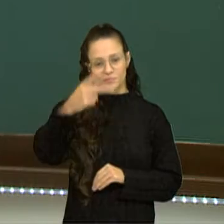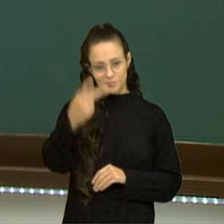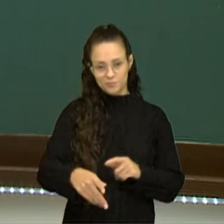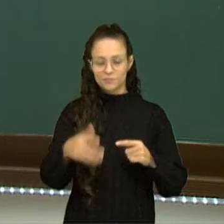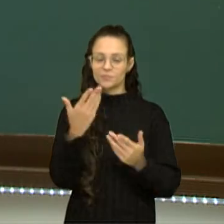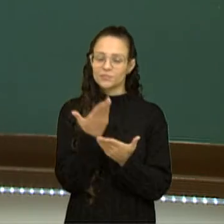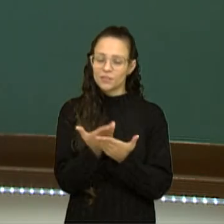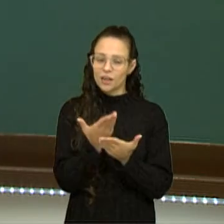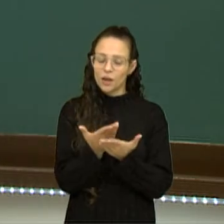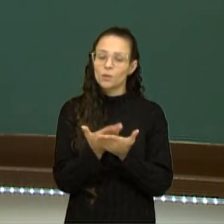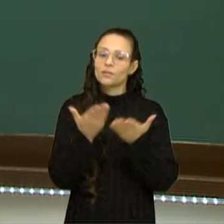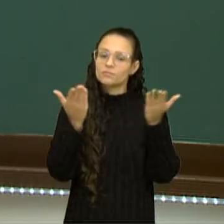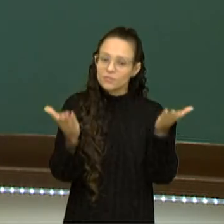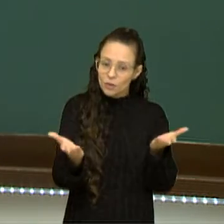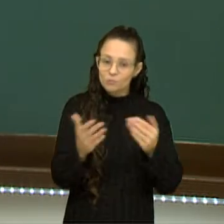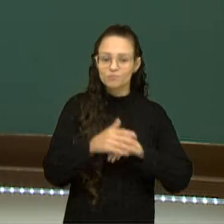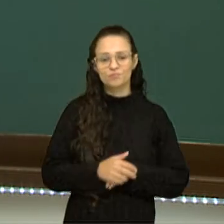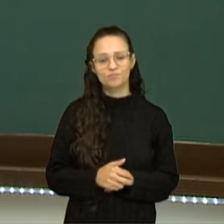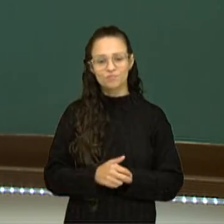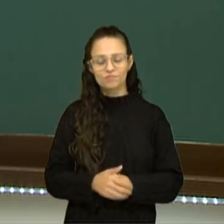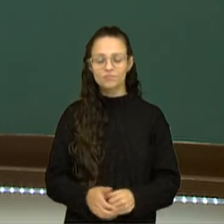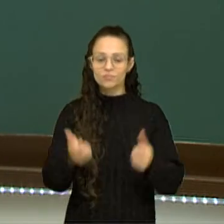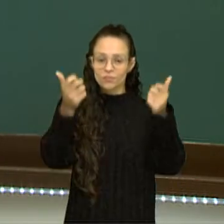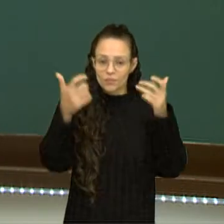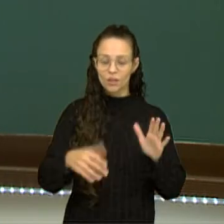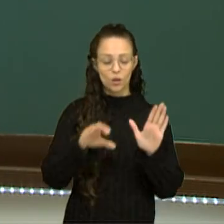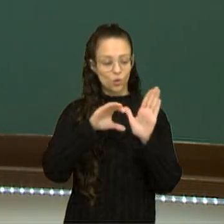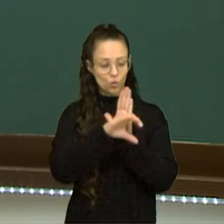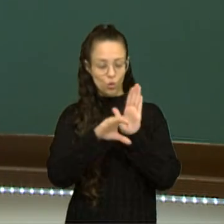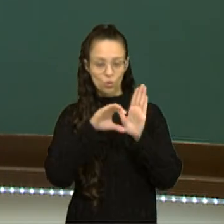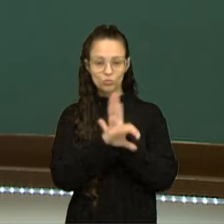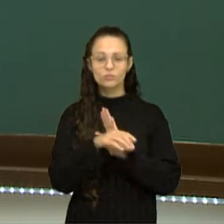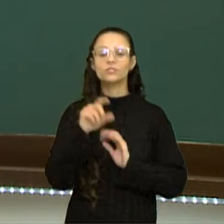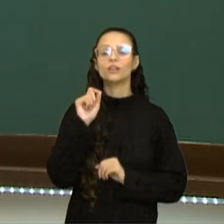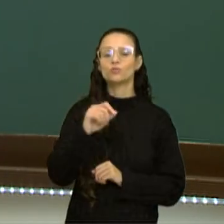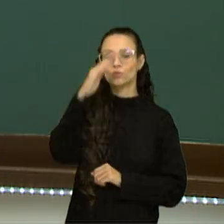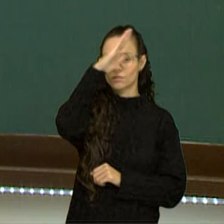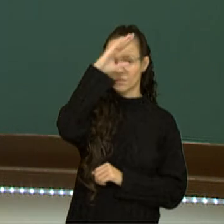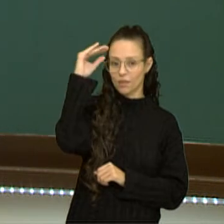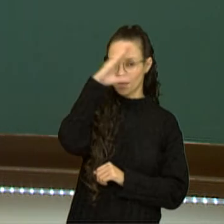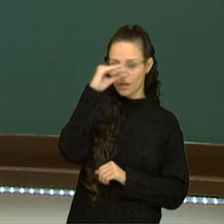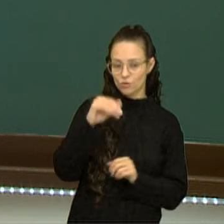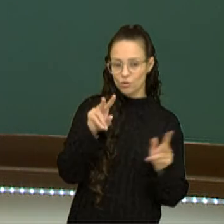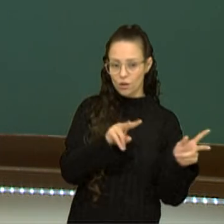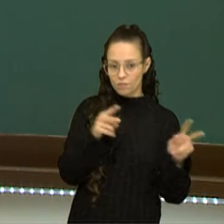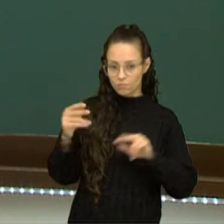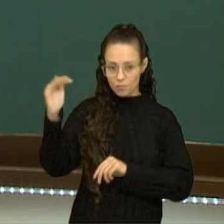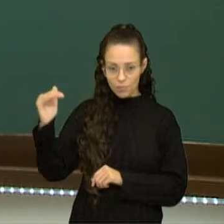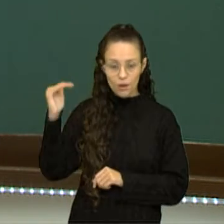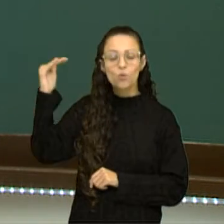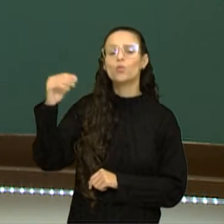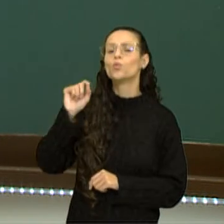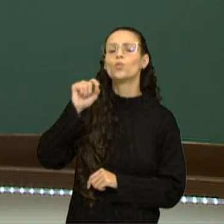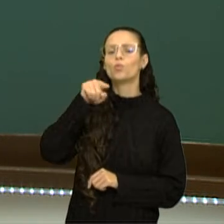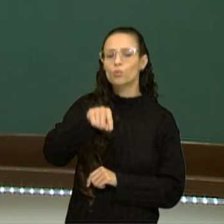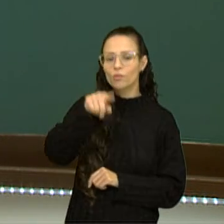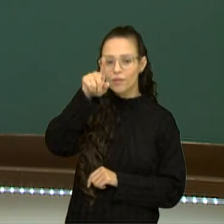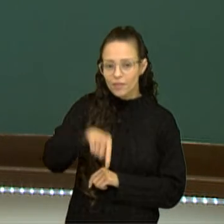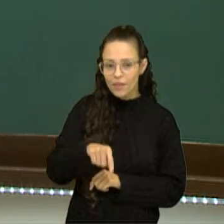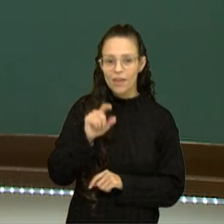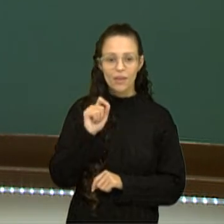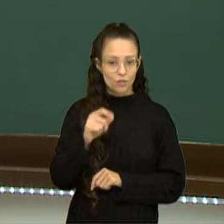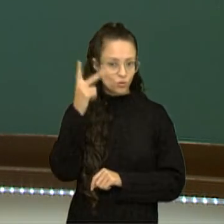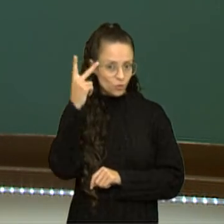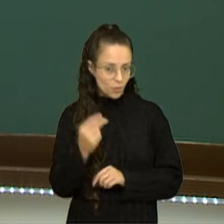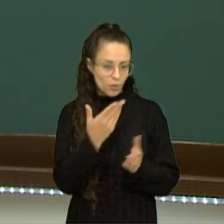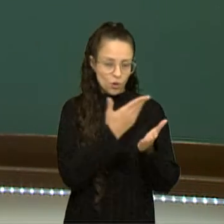Nesta aula, então, nós falamos sobre o conceito de puberdade. Então, lembrando aqui, a puberdade